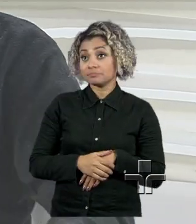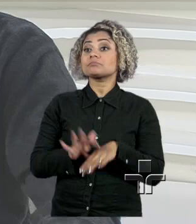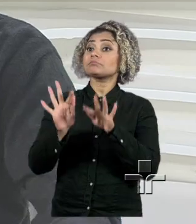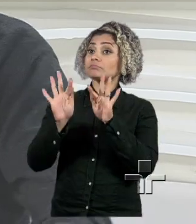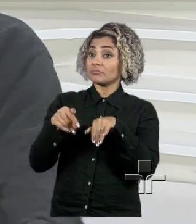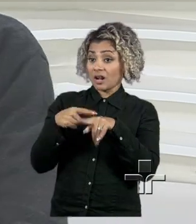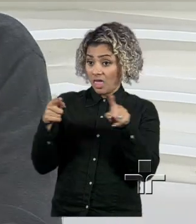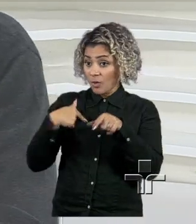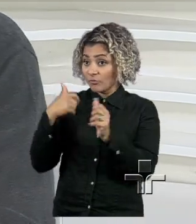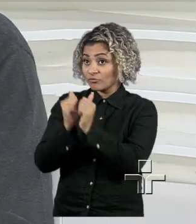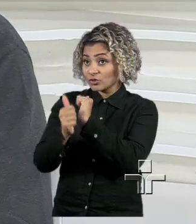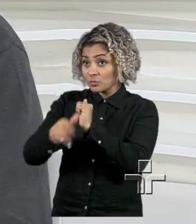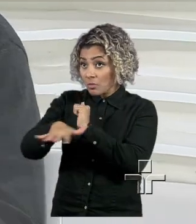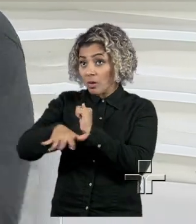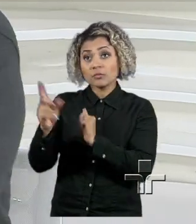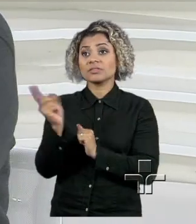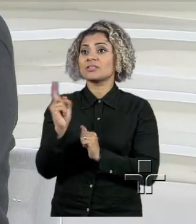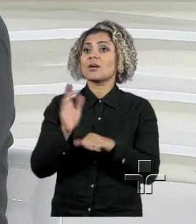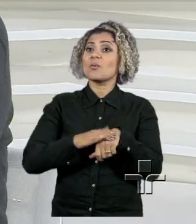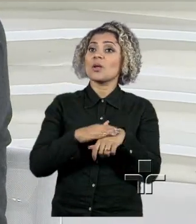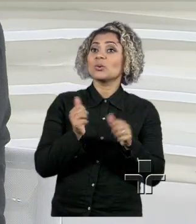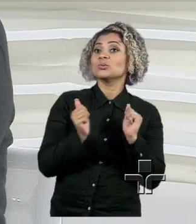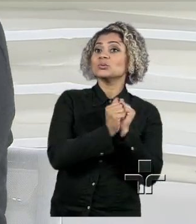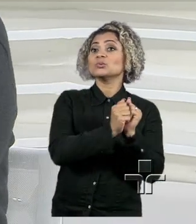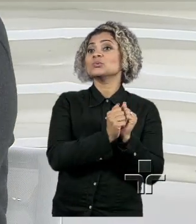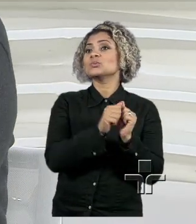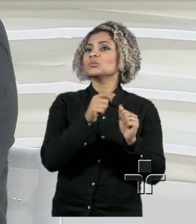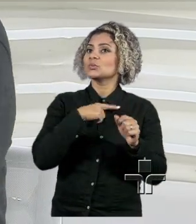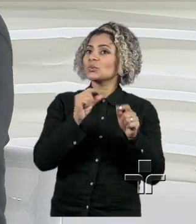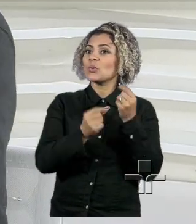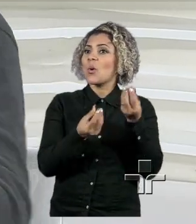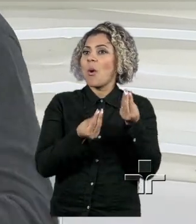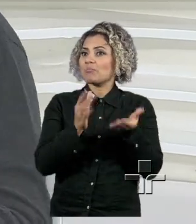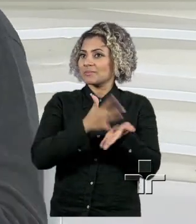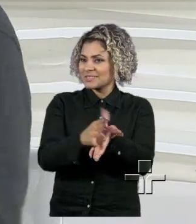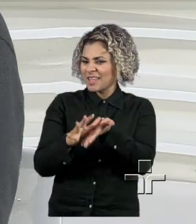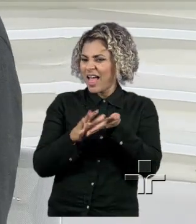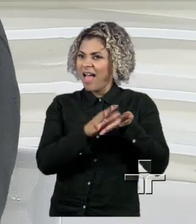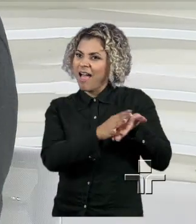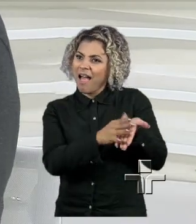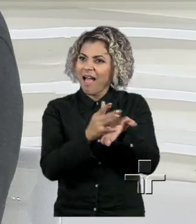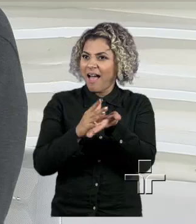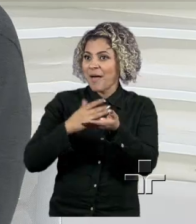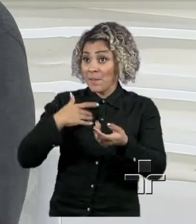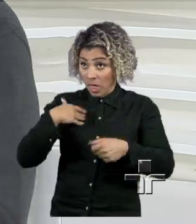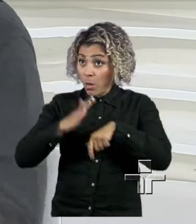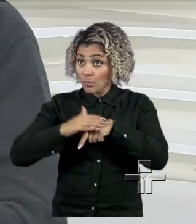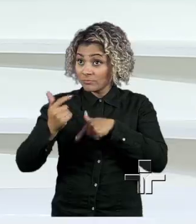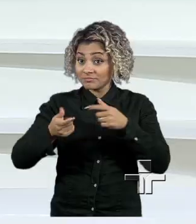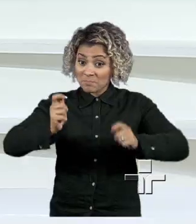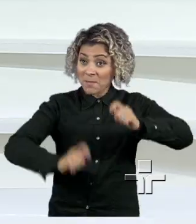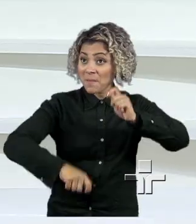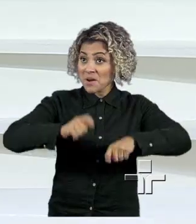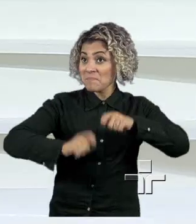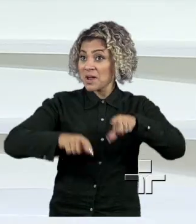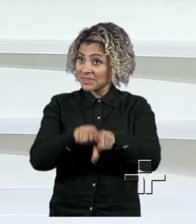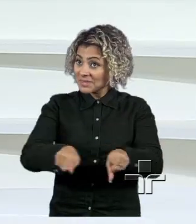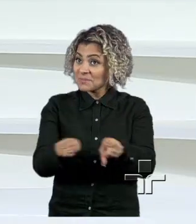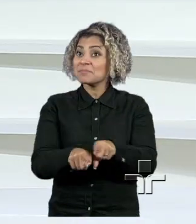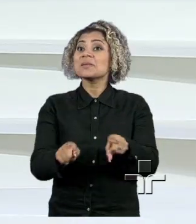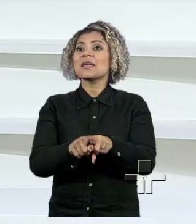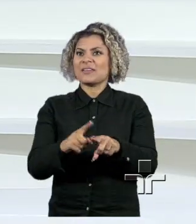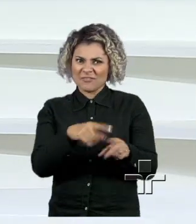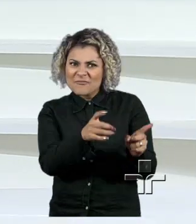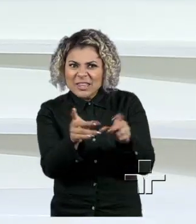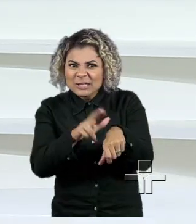vez de jogar bola, eu ficava do lado de fora tocando, aprendi muito a tocar samba. Eu sou ritmista hoje. De né? fora vendendo trufa.